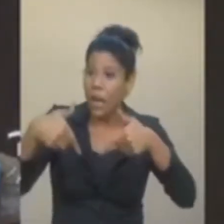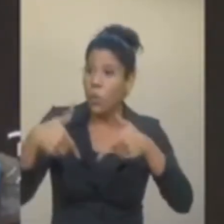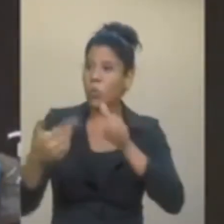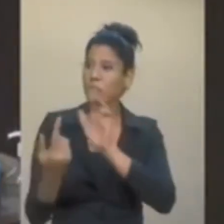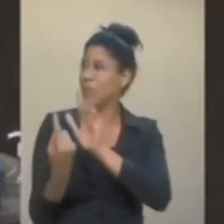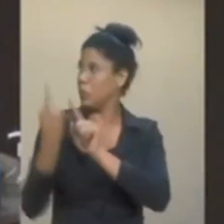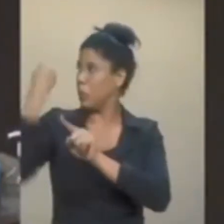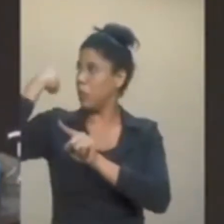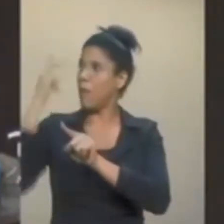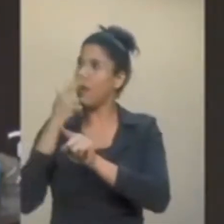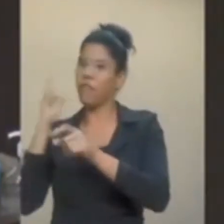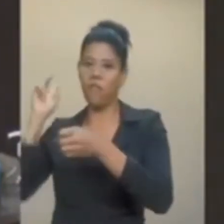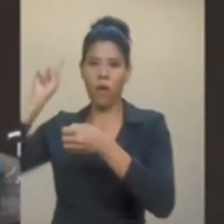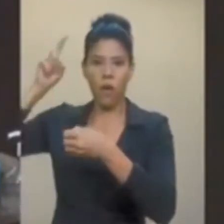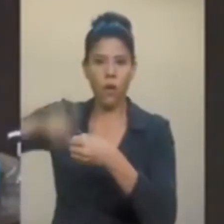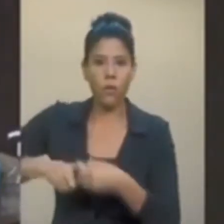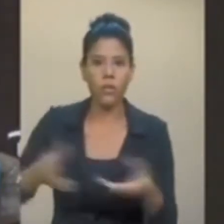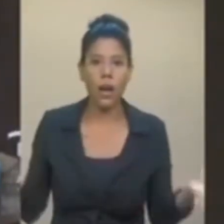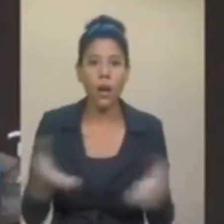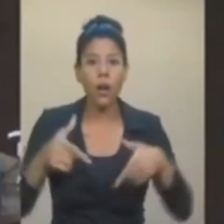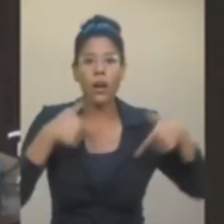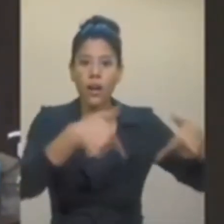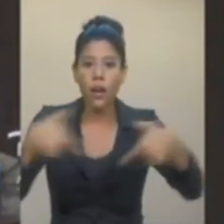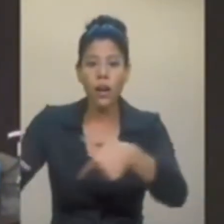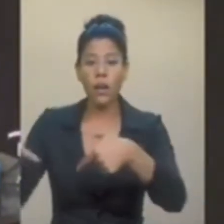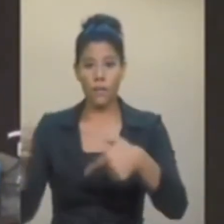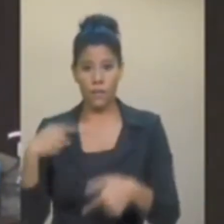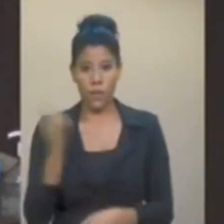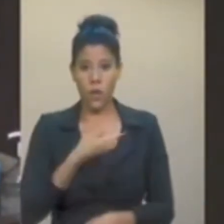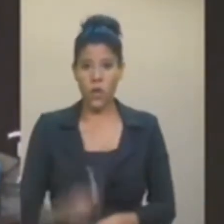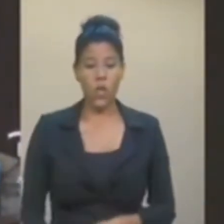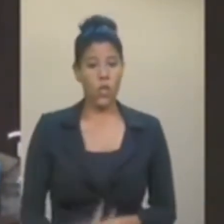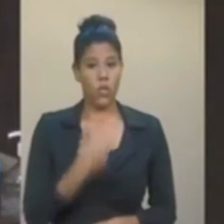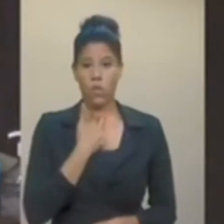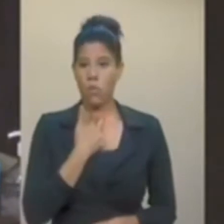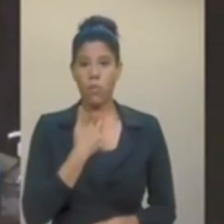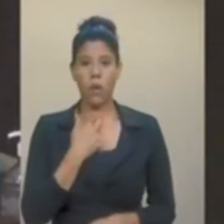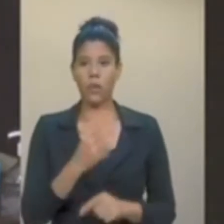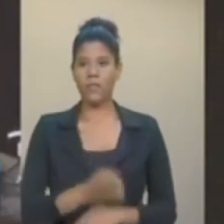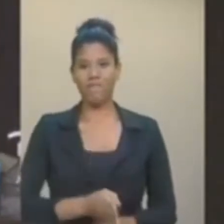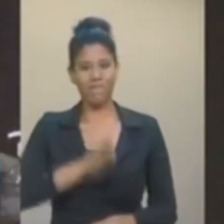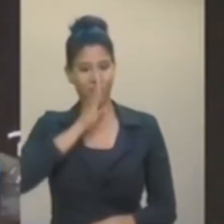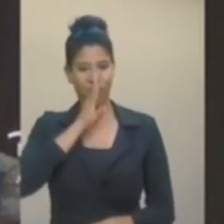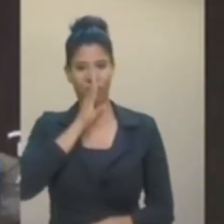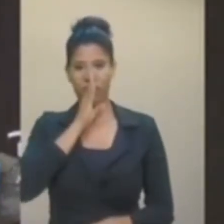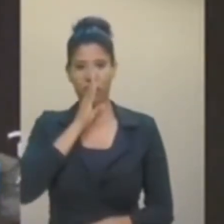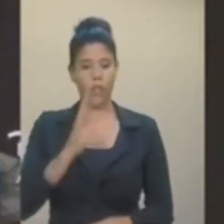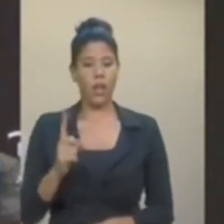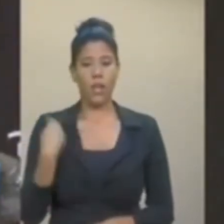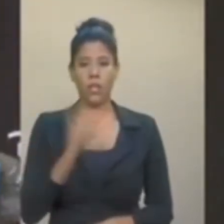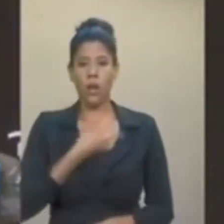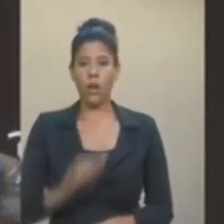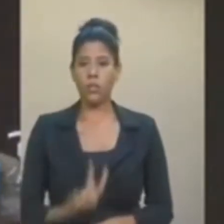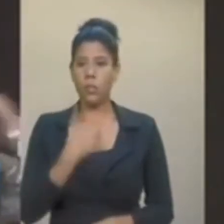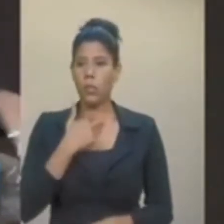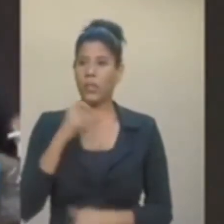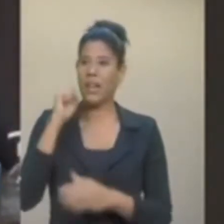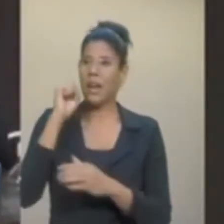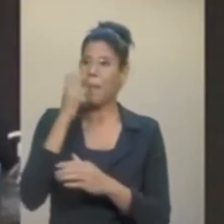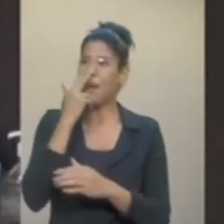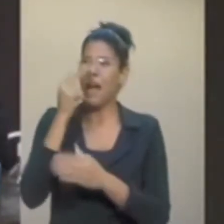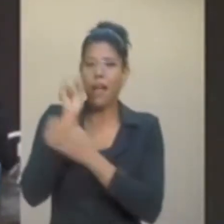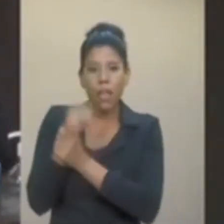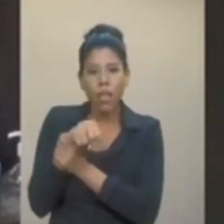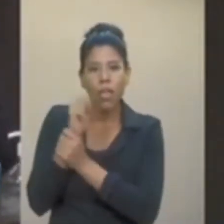presente. Nós não podemos silenciar, nós não podemos temer, nós